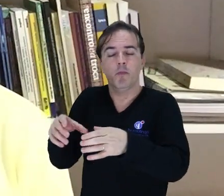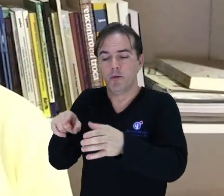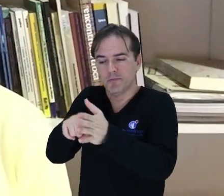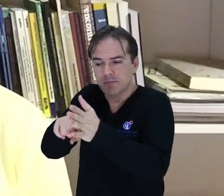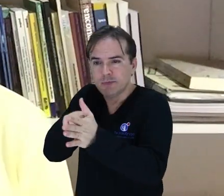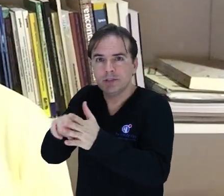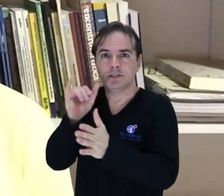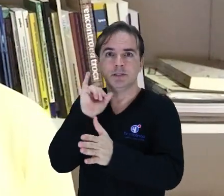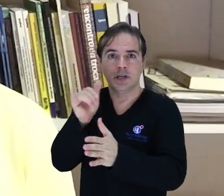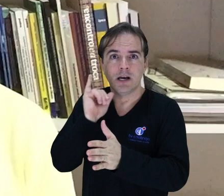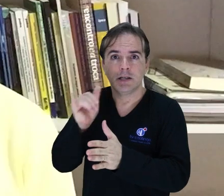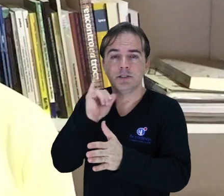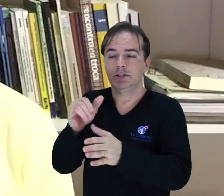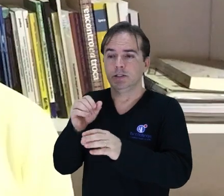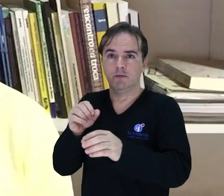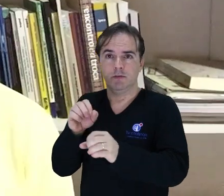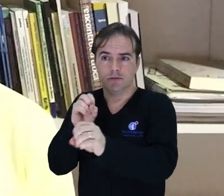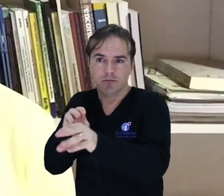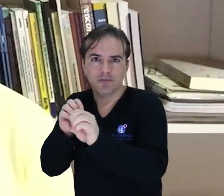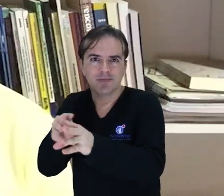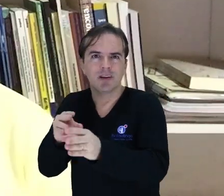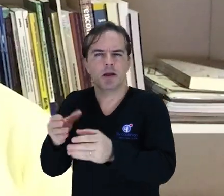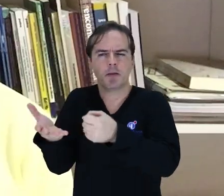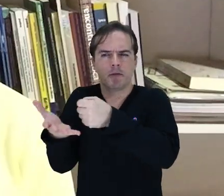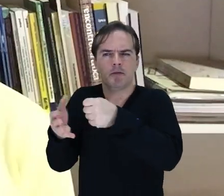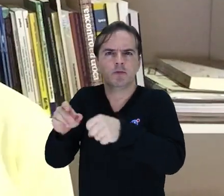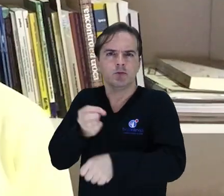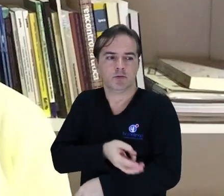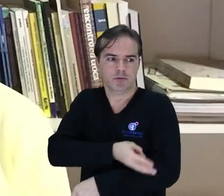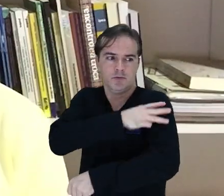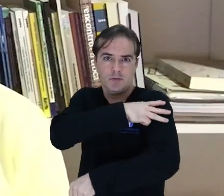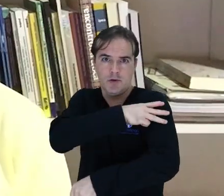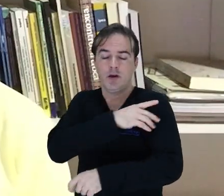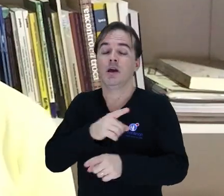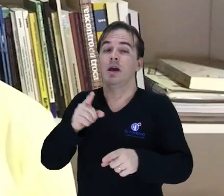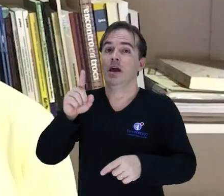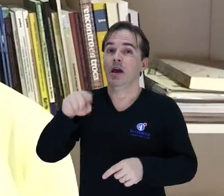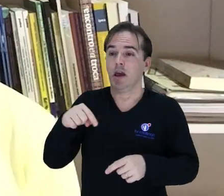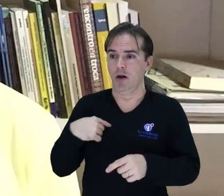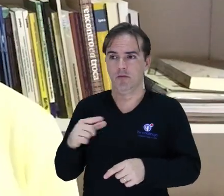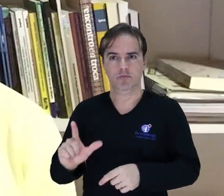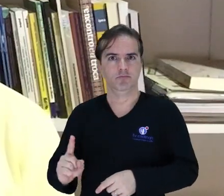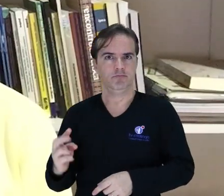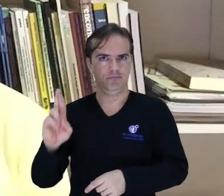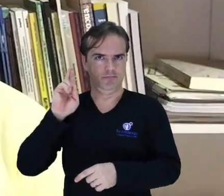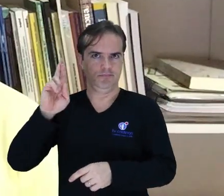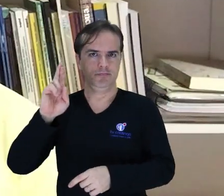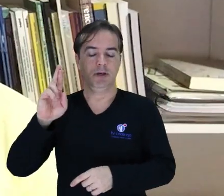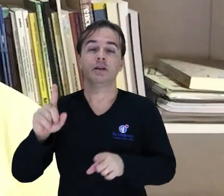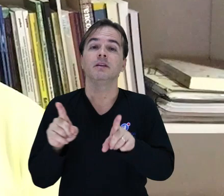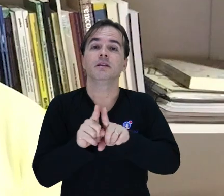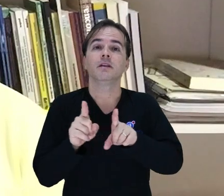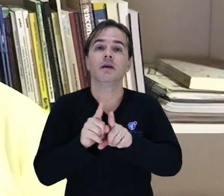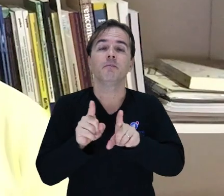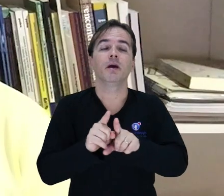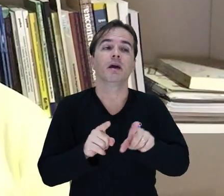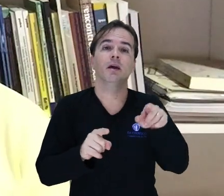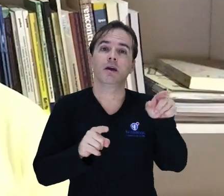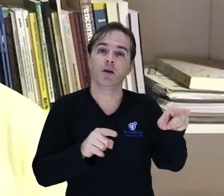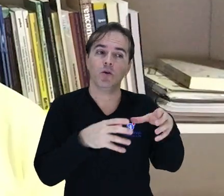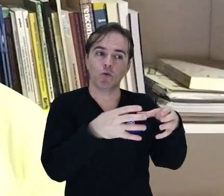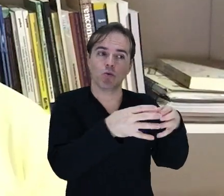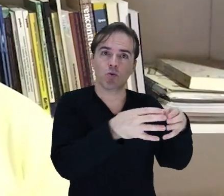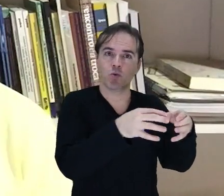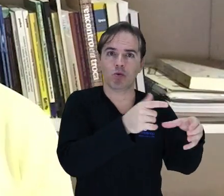e Experiência Docente no Ensino Médio, o Narratividades, liderado por mim, e o Núcleo de Estudos e Pesquisas